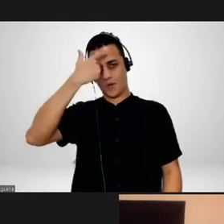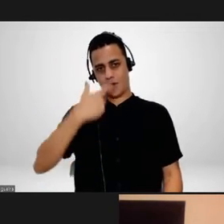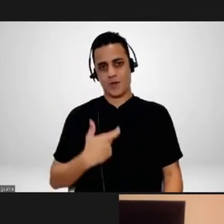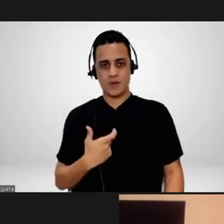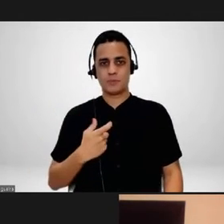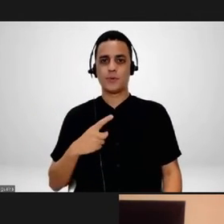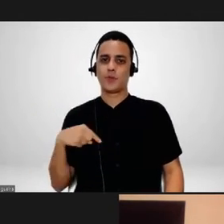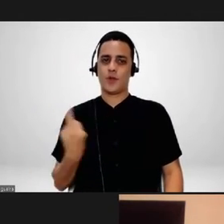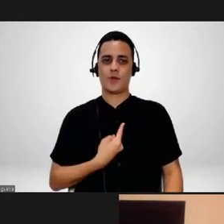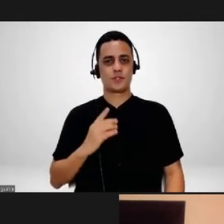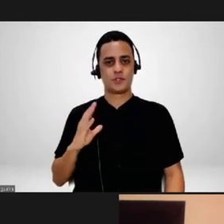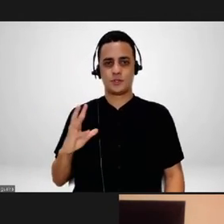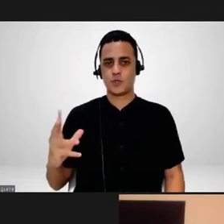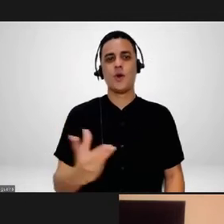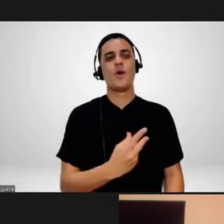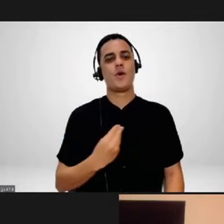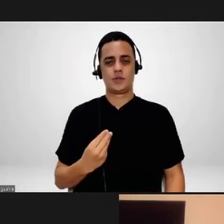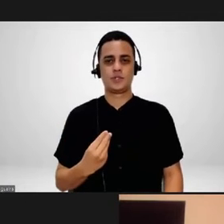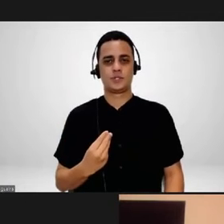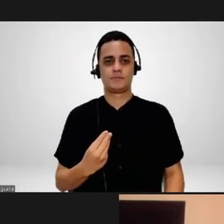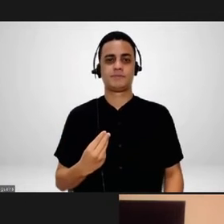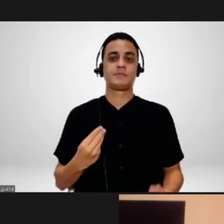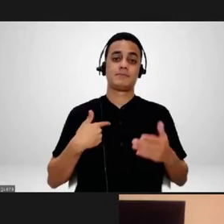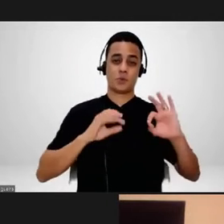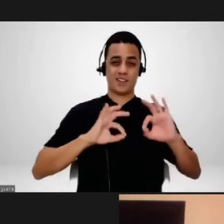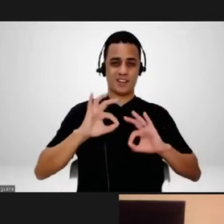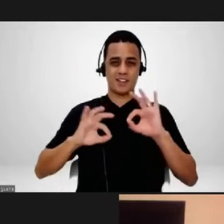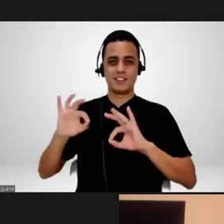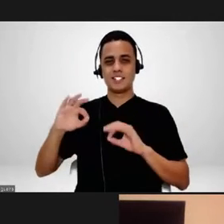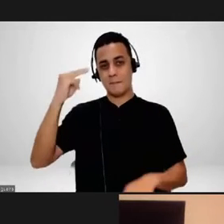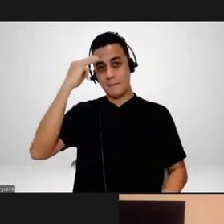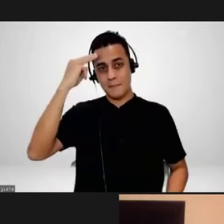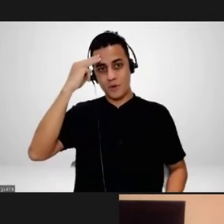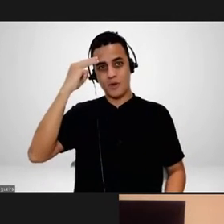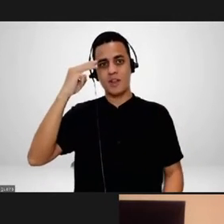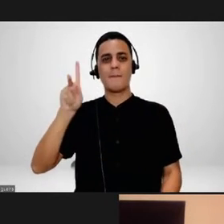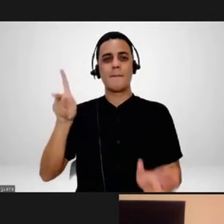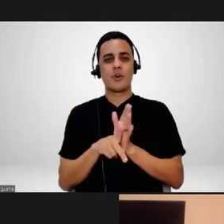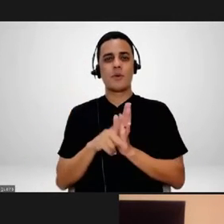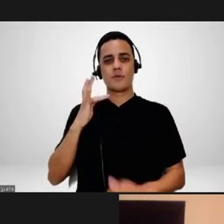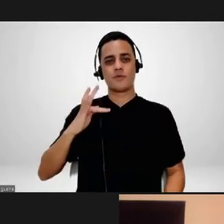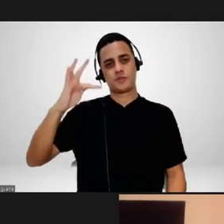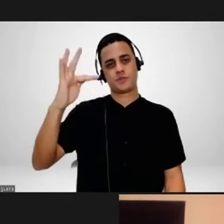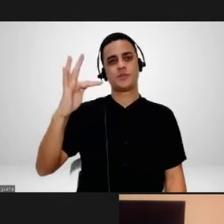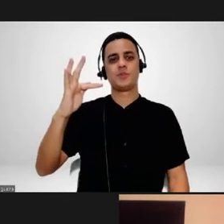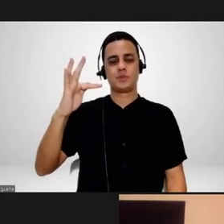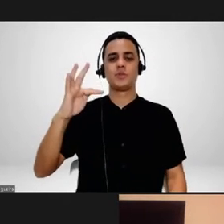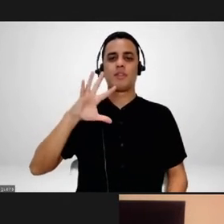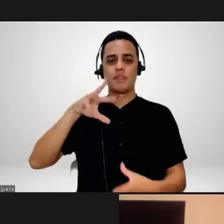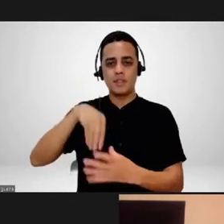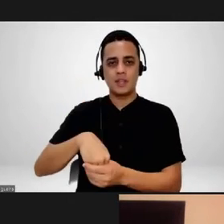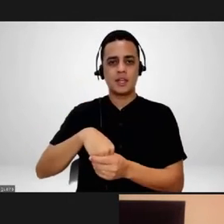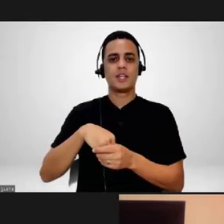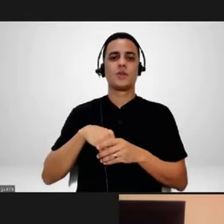de todos, e é de todas. Elabora uma memória de futuro ao ser preservada por uma instituição